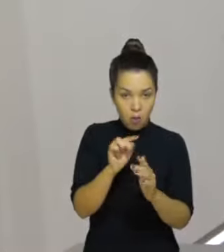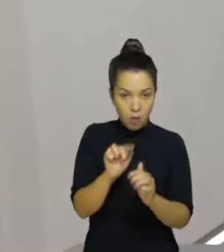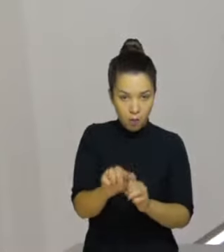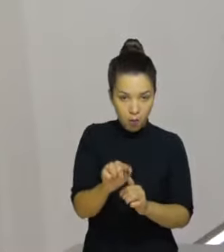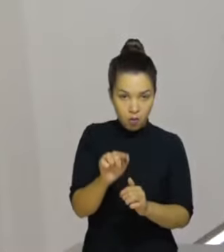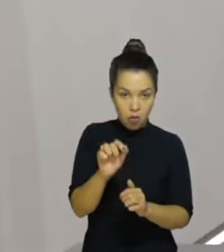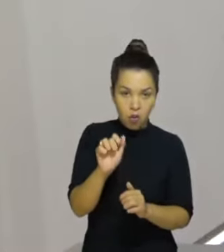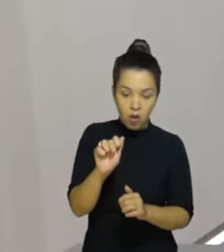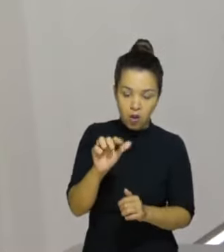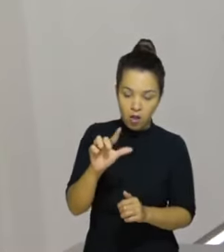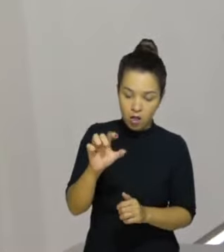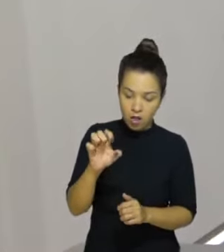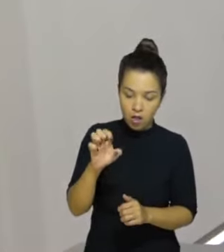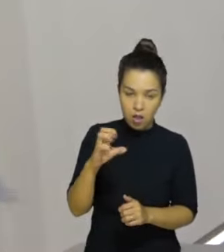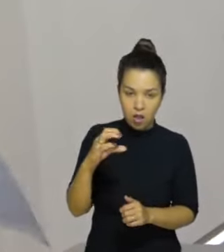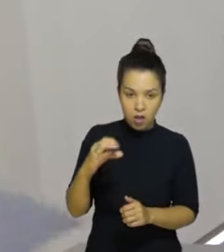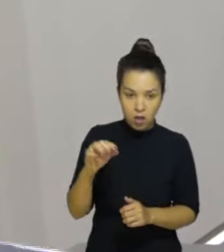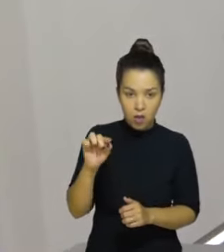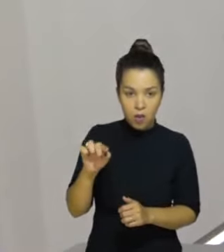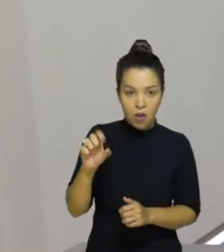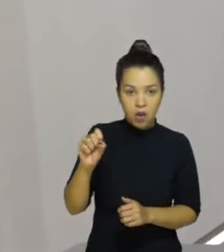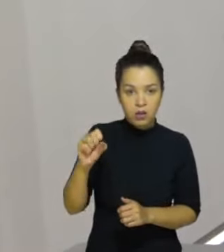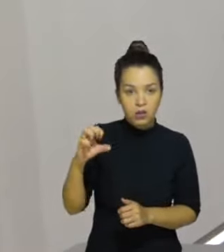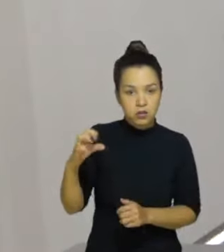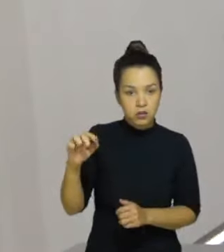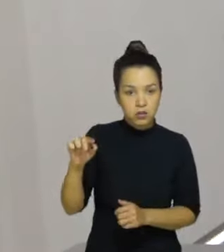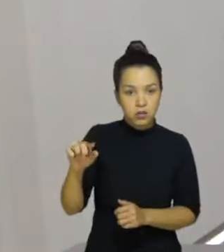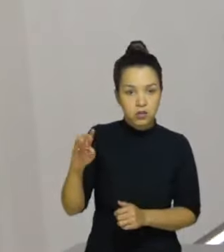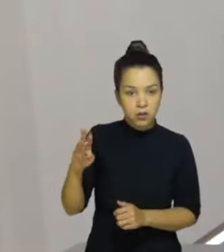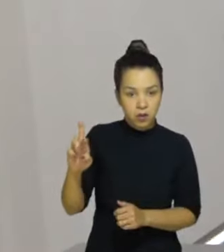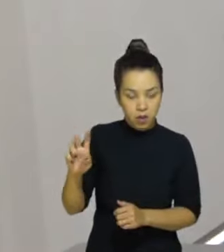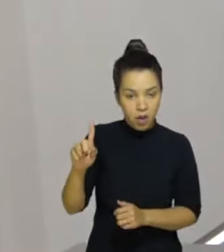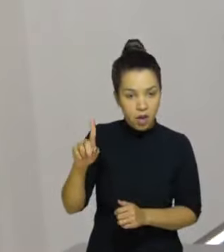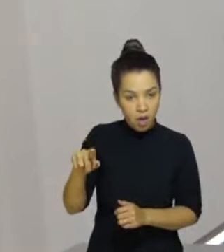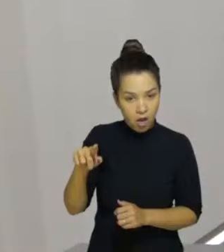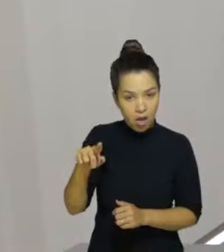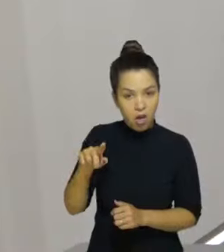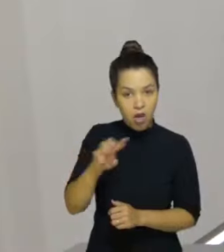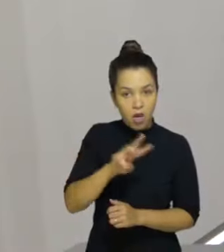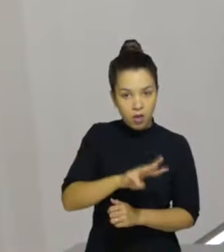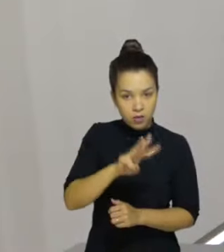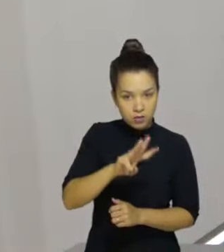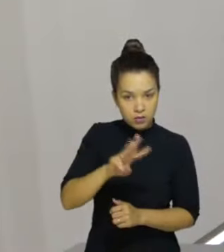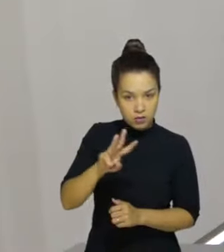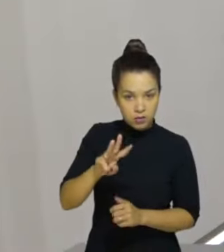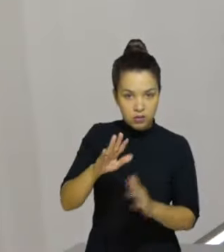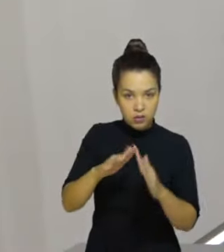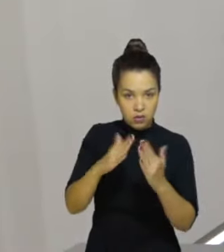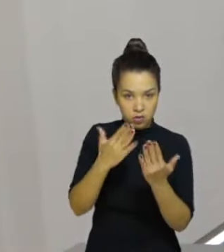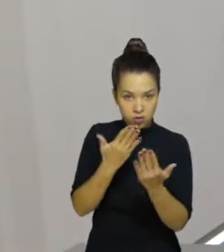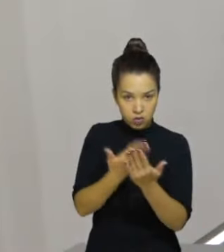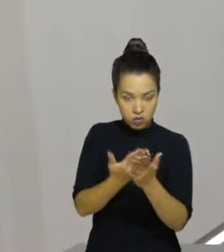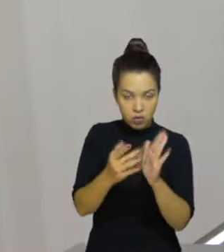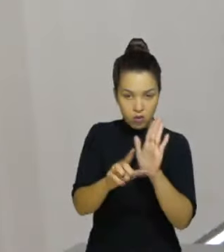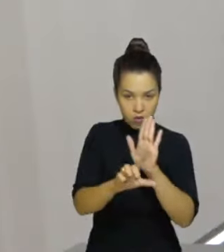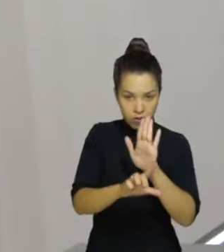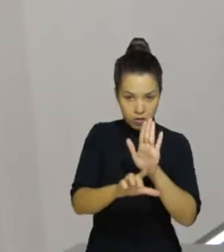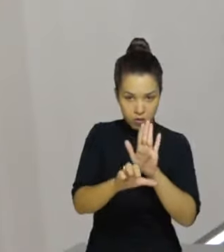escola.alesc.sc.gov.br, ou seja, no link da Escola do Legislativo, deputado Lício Mauro da